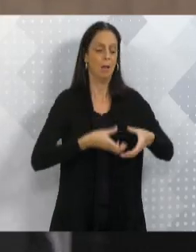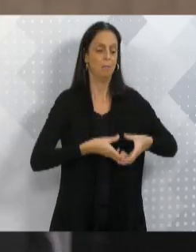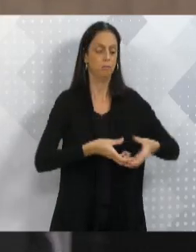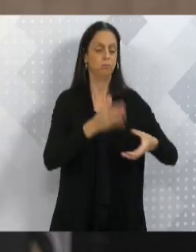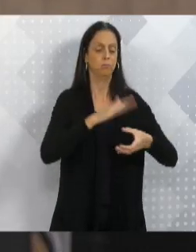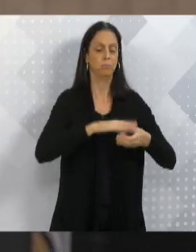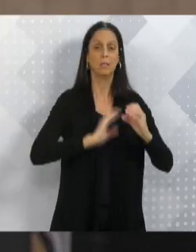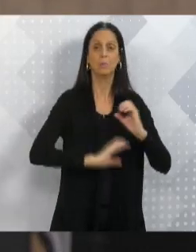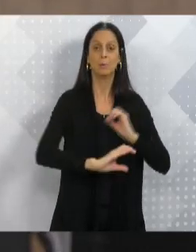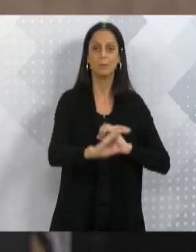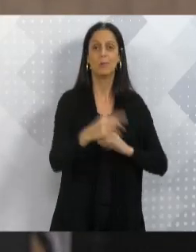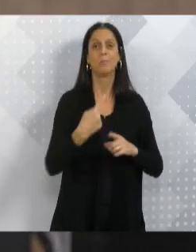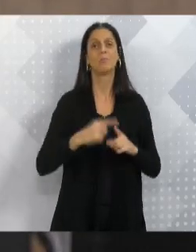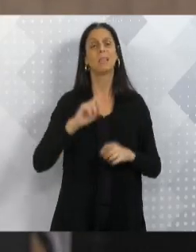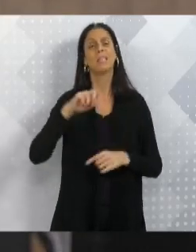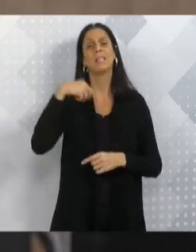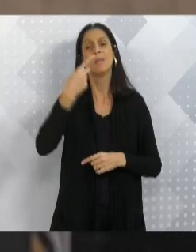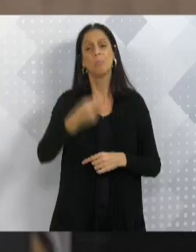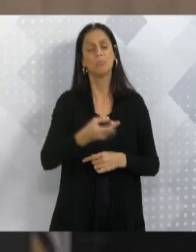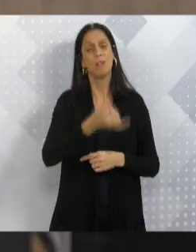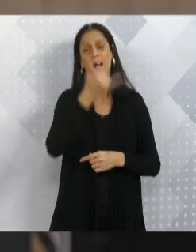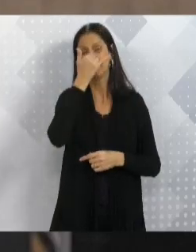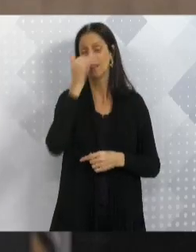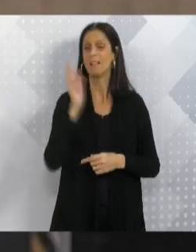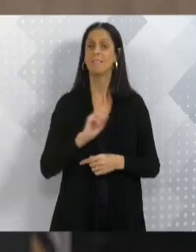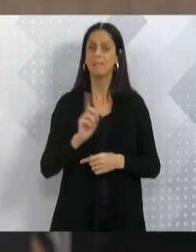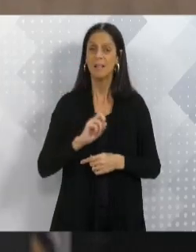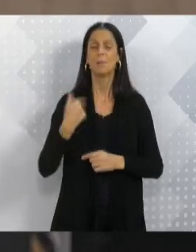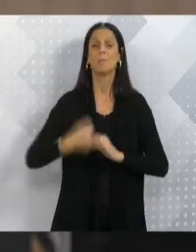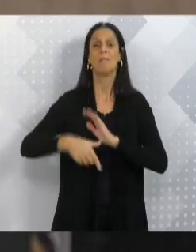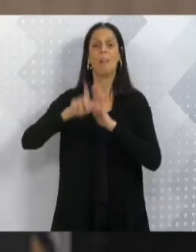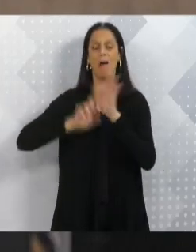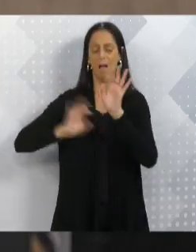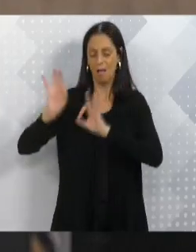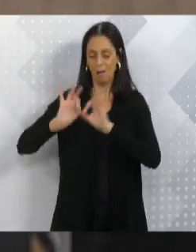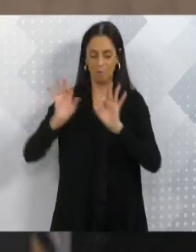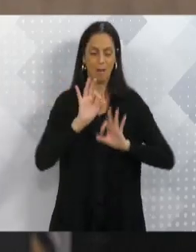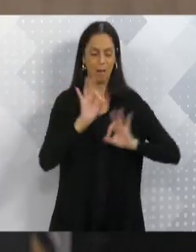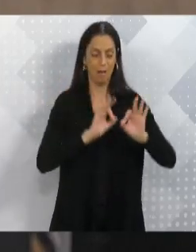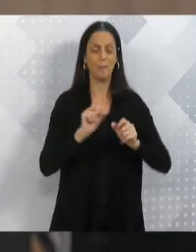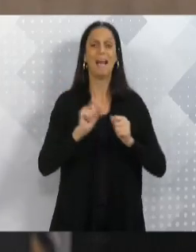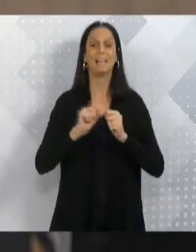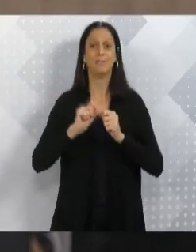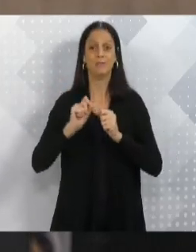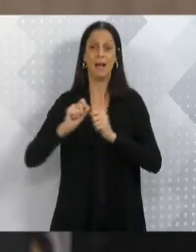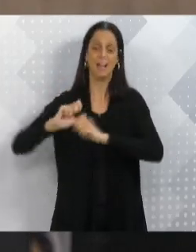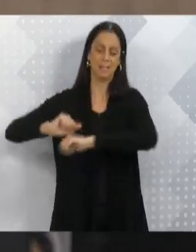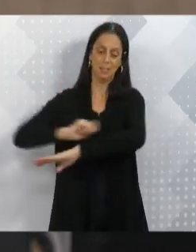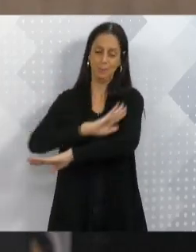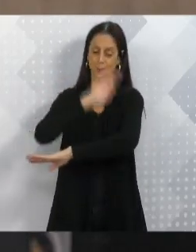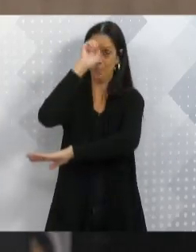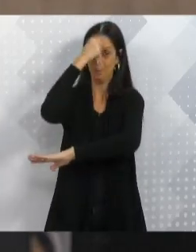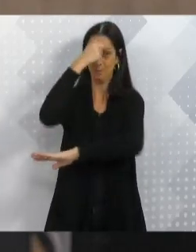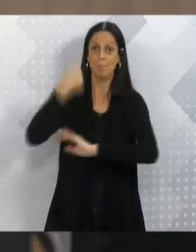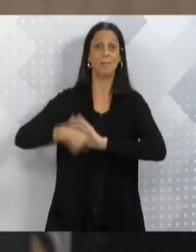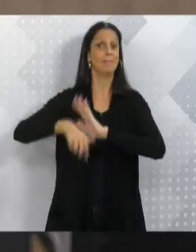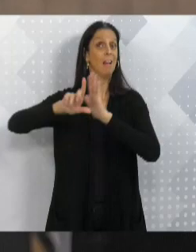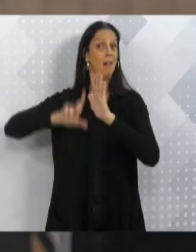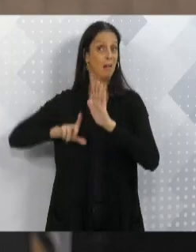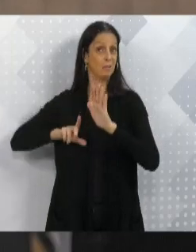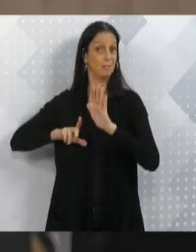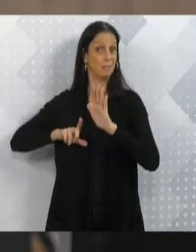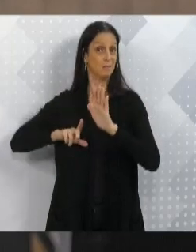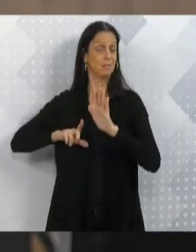tenha que destruir toda essa obra tão bem feita para a implantação da rede de esgoto ou de outros reparos. Então, fica aqui meu apelo para que seja feito isso de